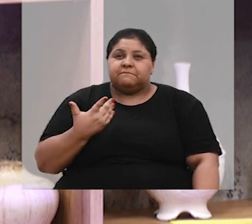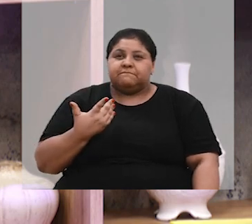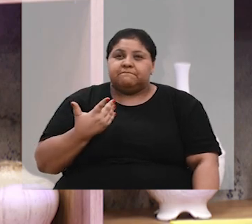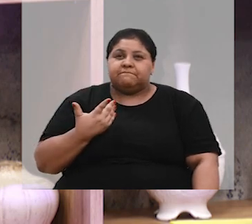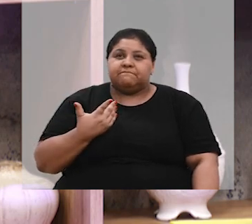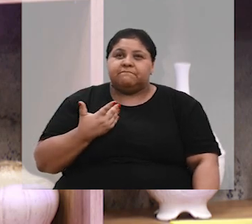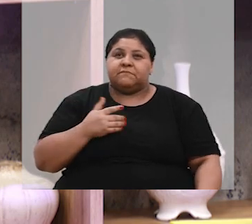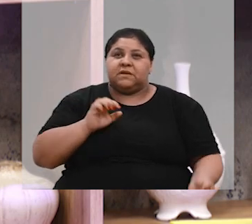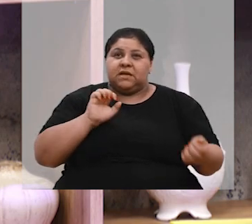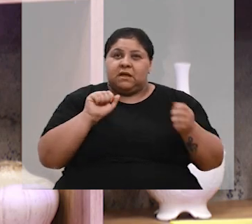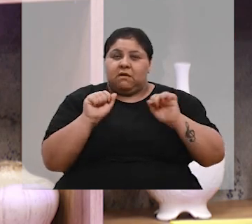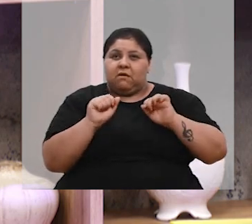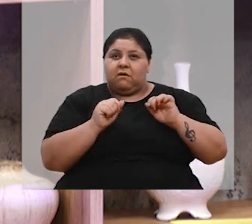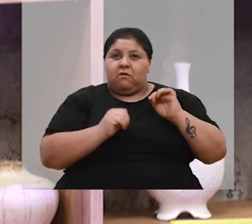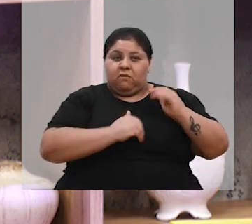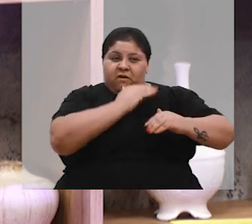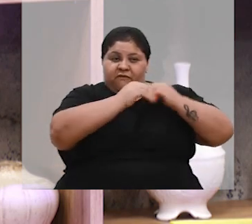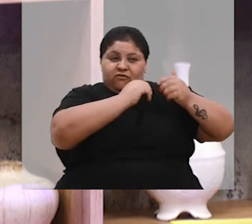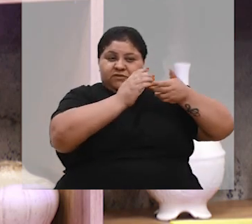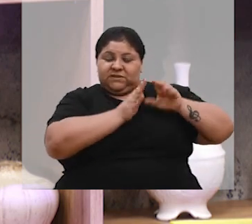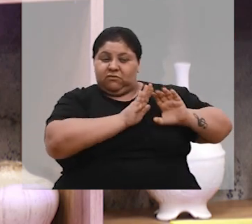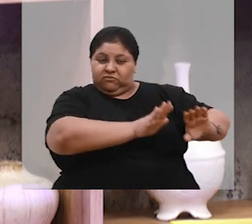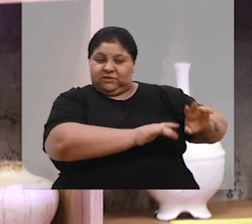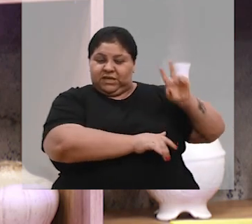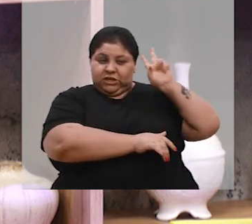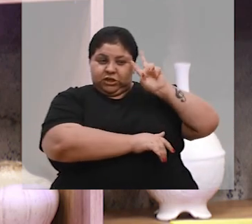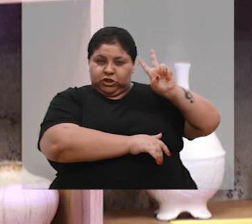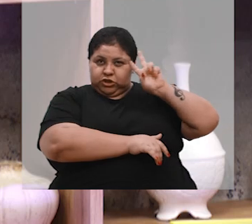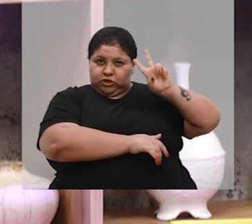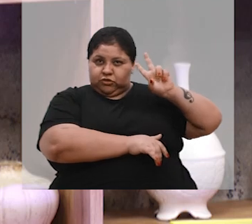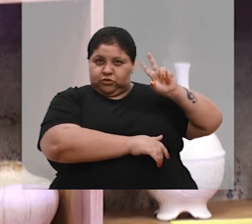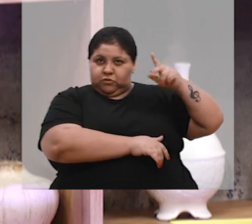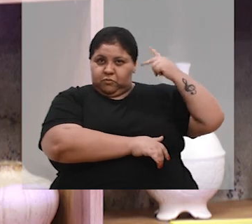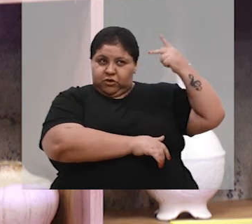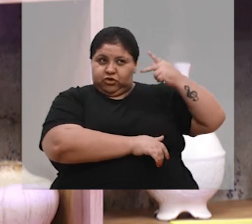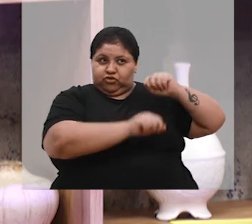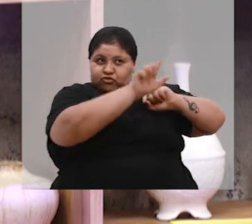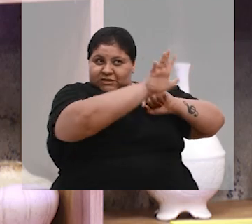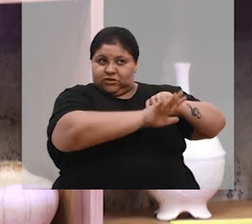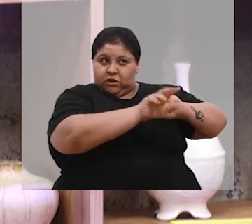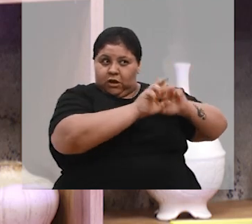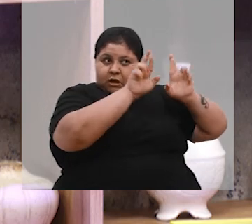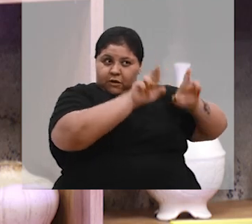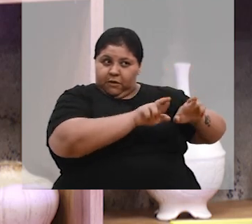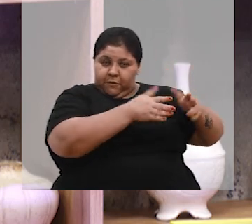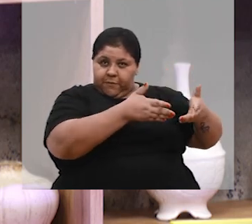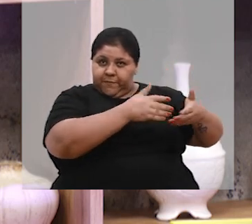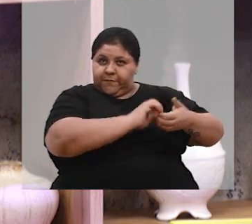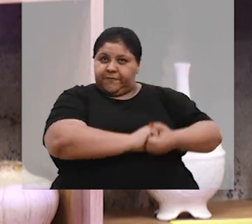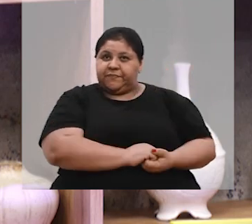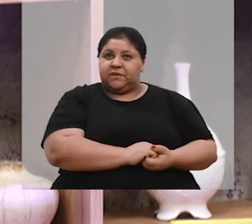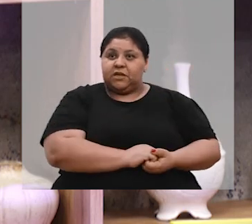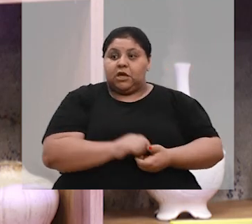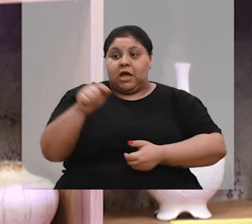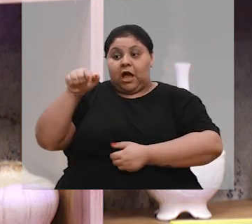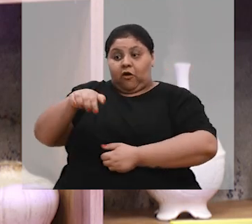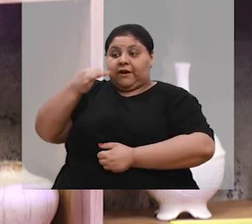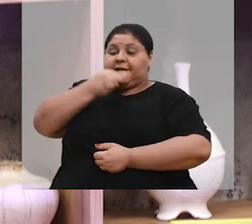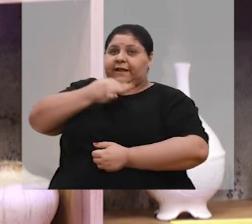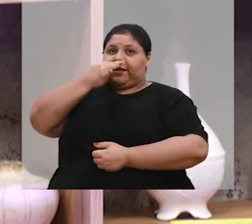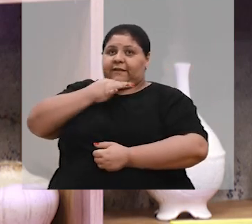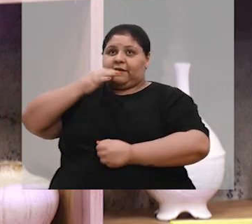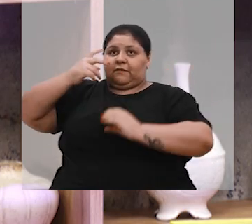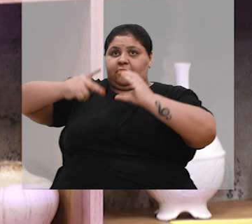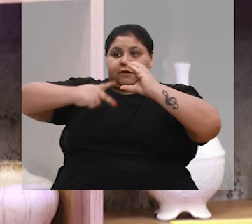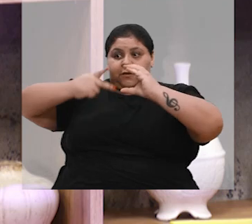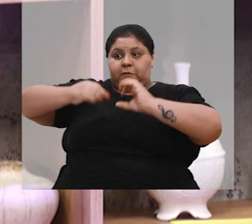de evolução da história, do contexto do cenário político nacional e regional, Caxias do Sul, a